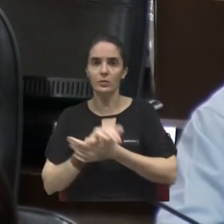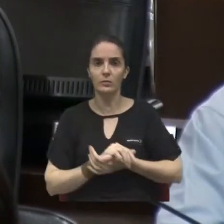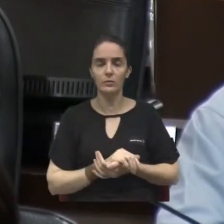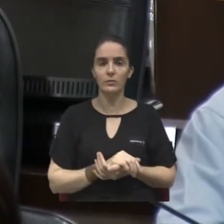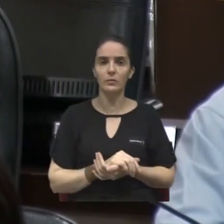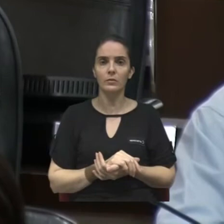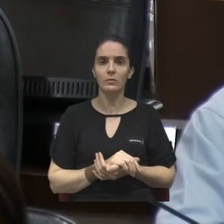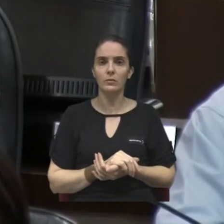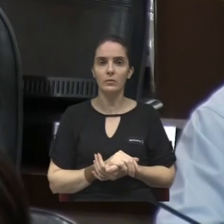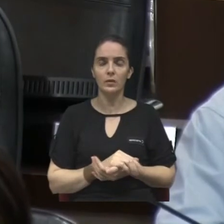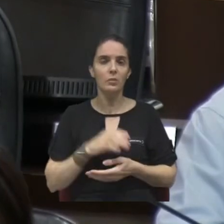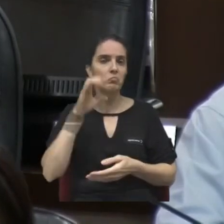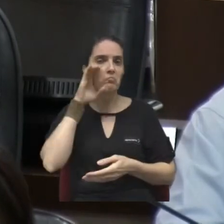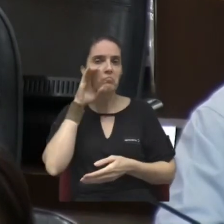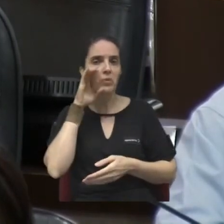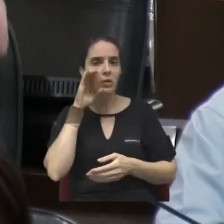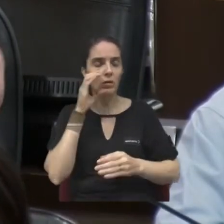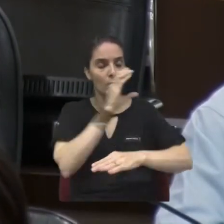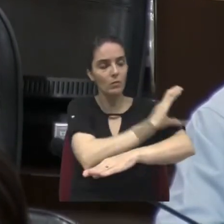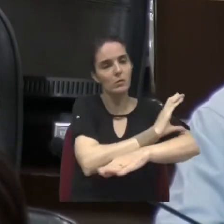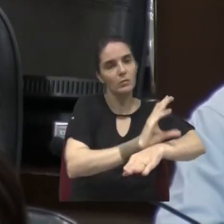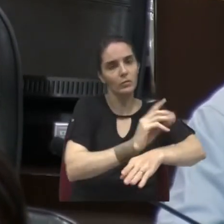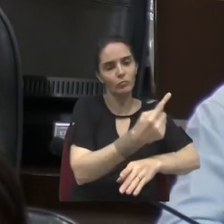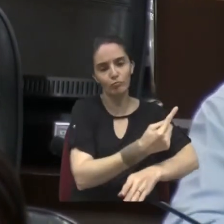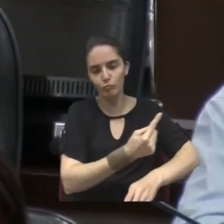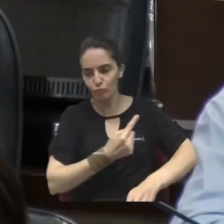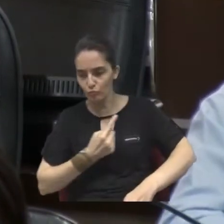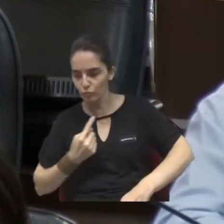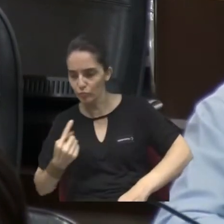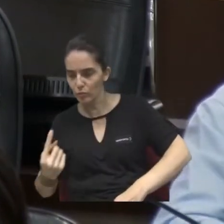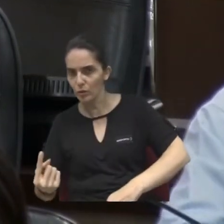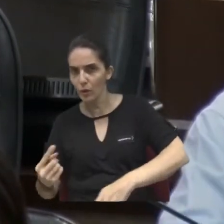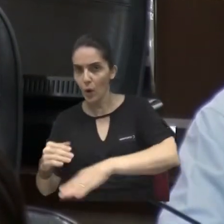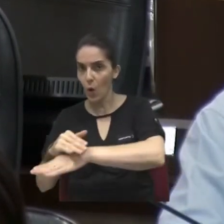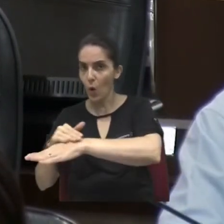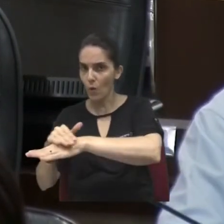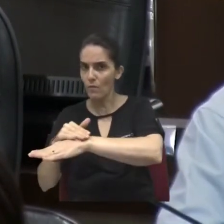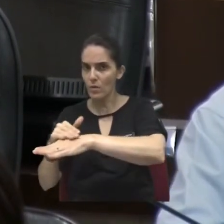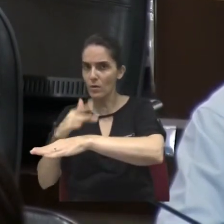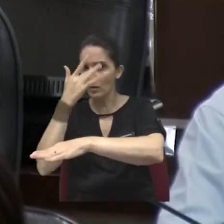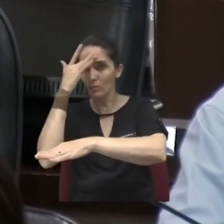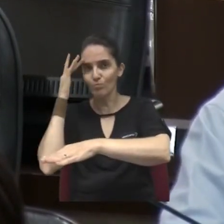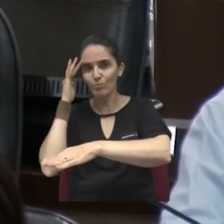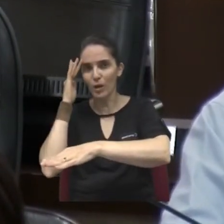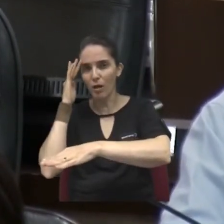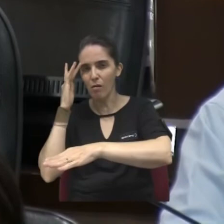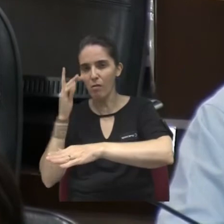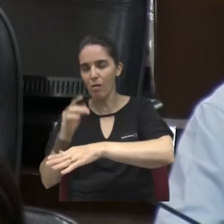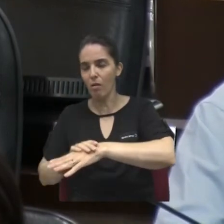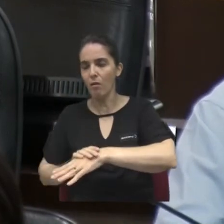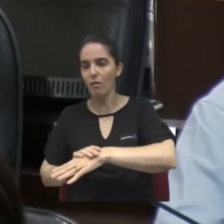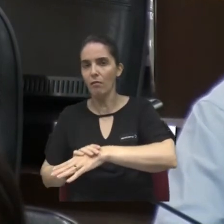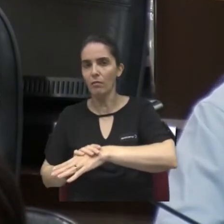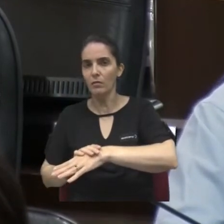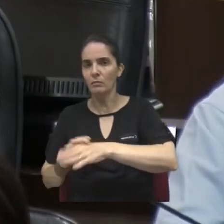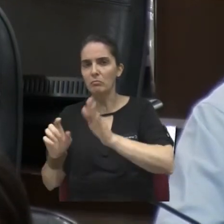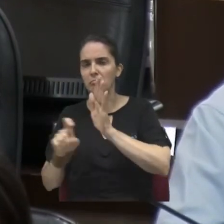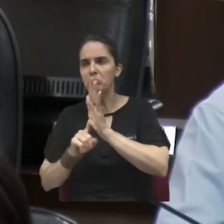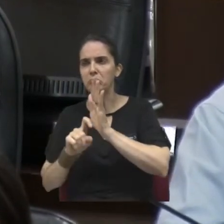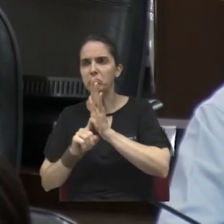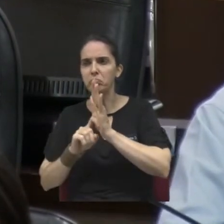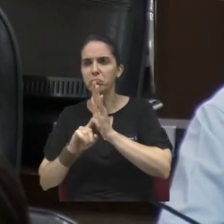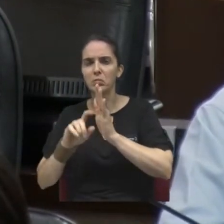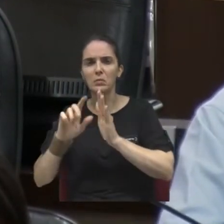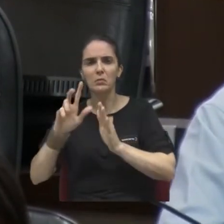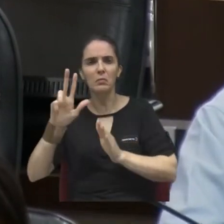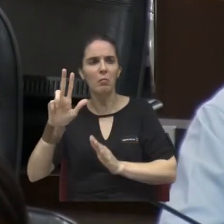eu lembro que eu saía do Ceprosom, e eu fui lá muitas vezes falar com os meninos que fumavam crack, na época não era nem crack, acho que era maconha. Ficava ali atrás dos meninos e